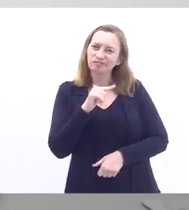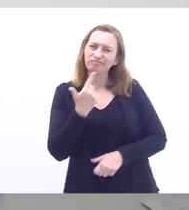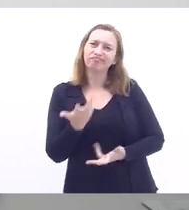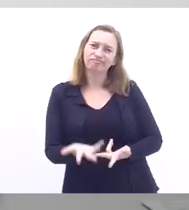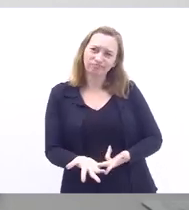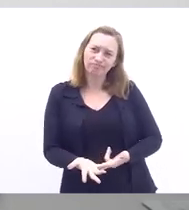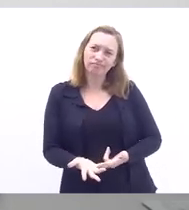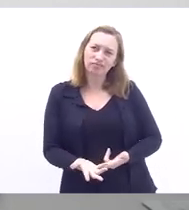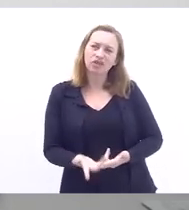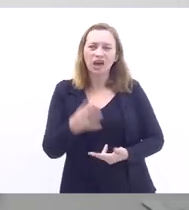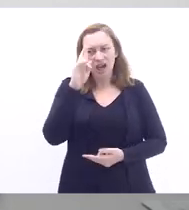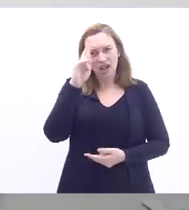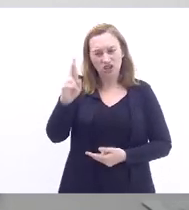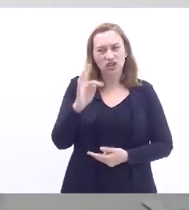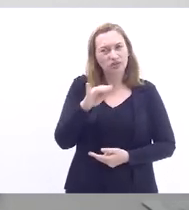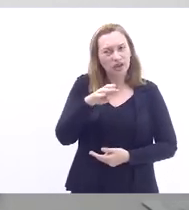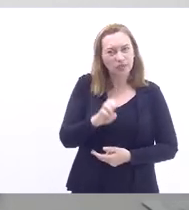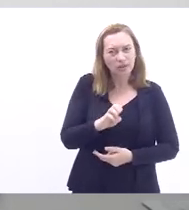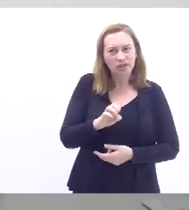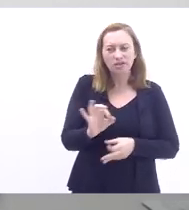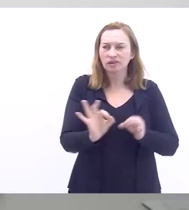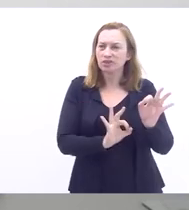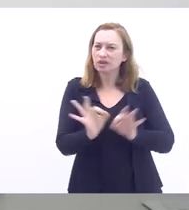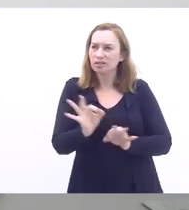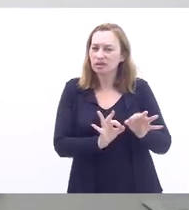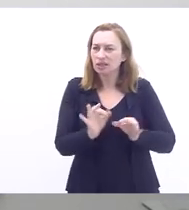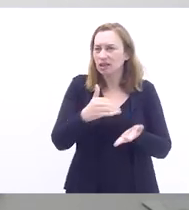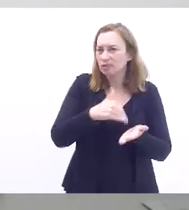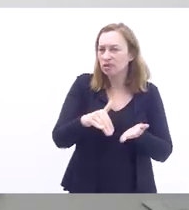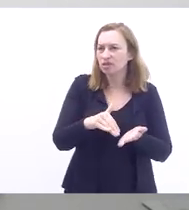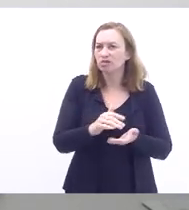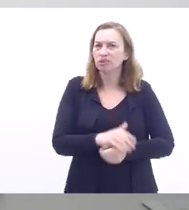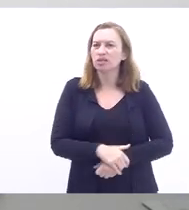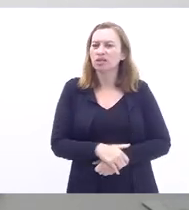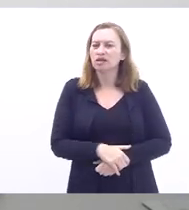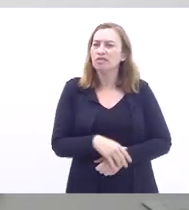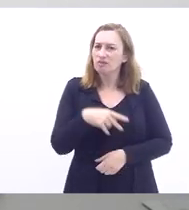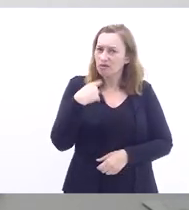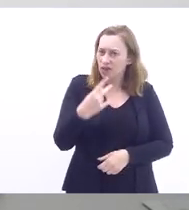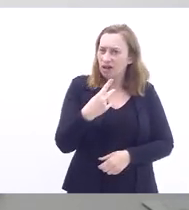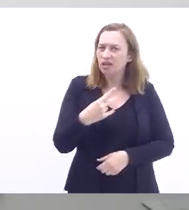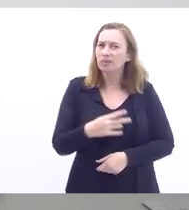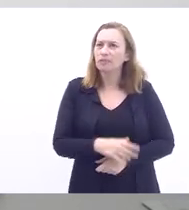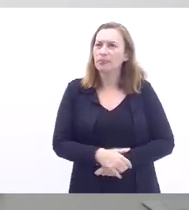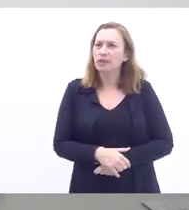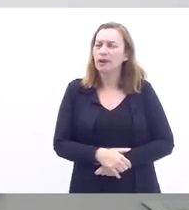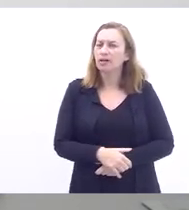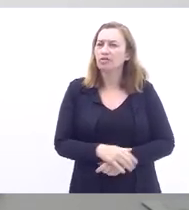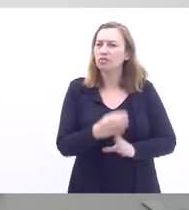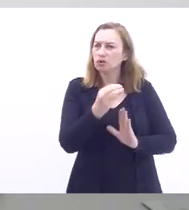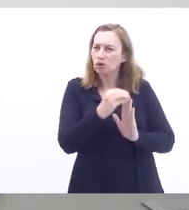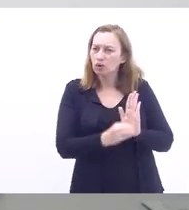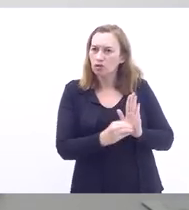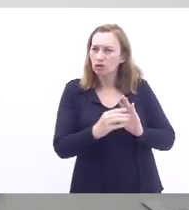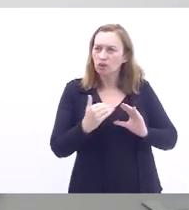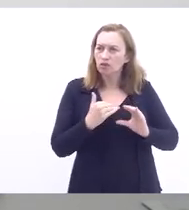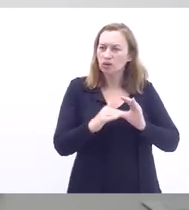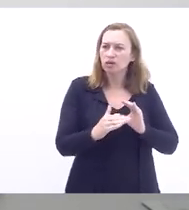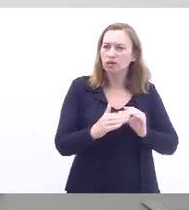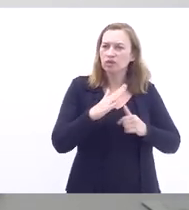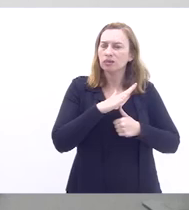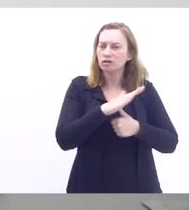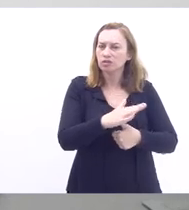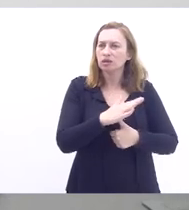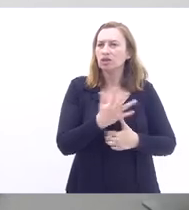a chefe de gabinete da secretaria de planejamento afirma no Ofício ao gabinete do